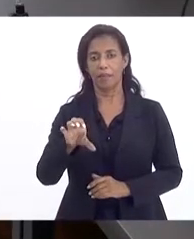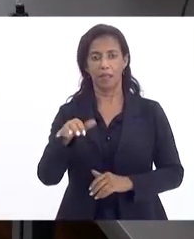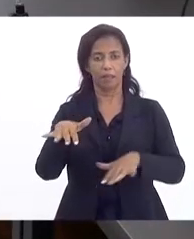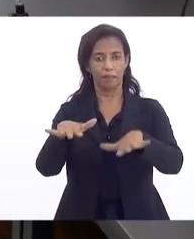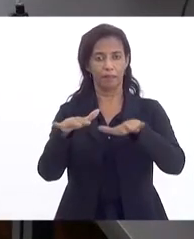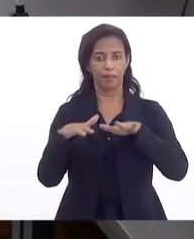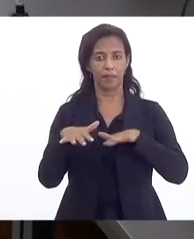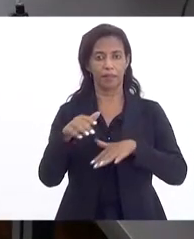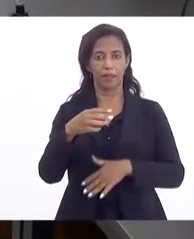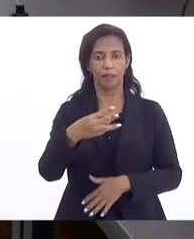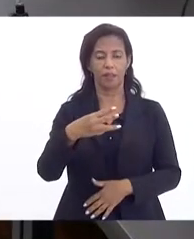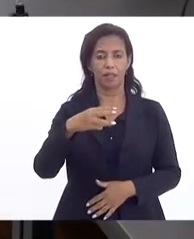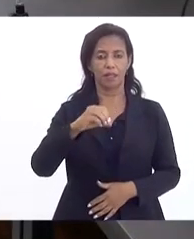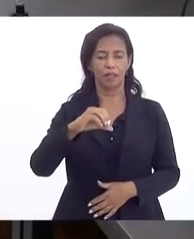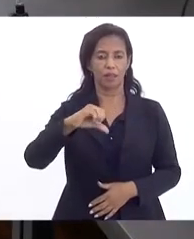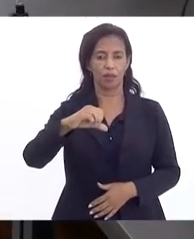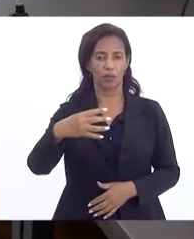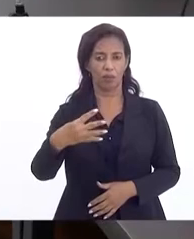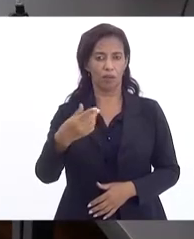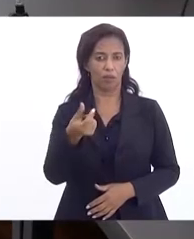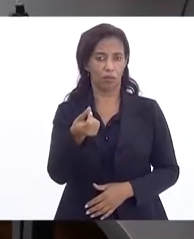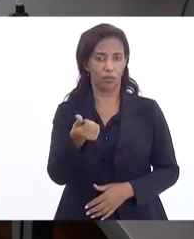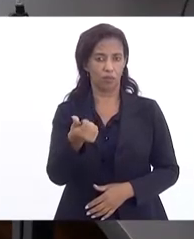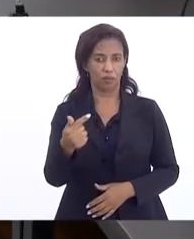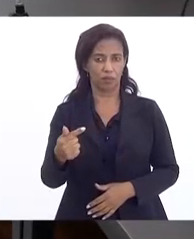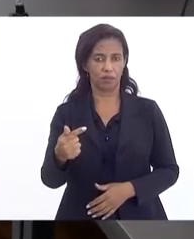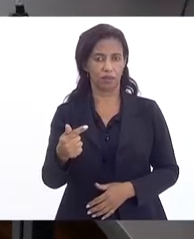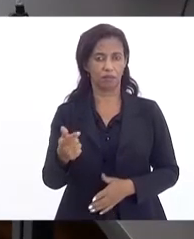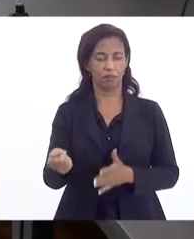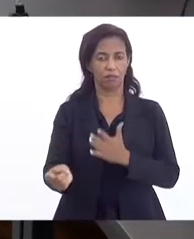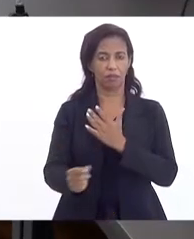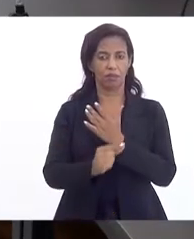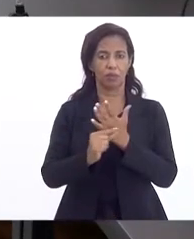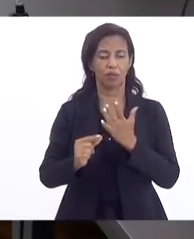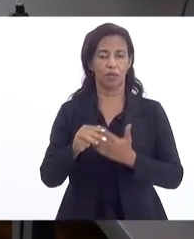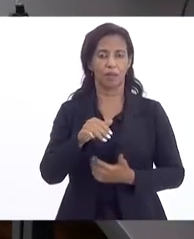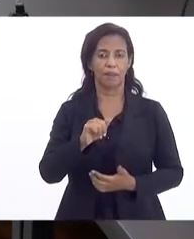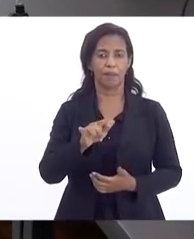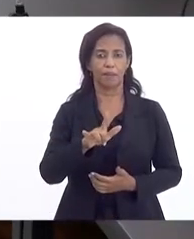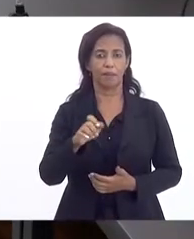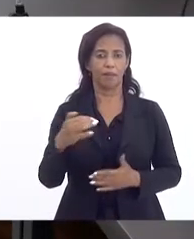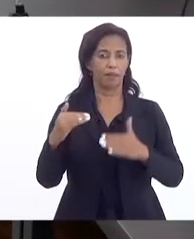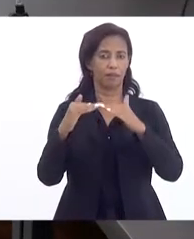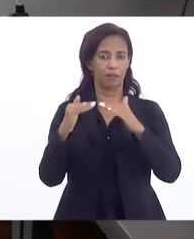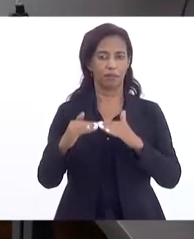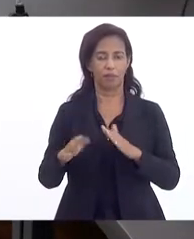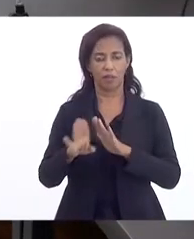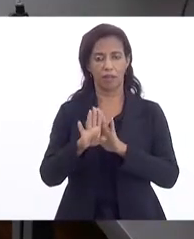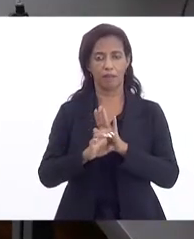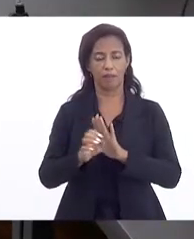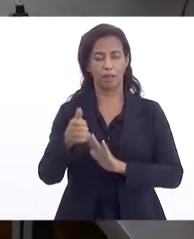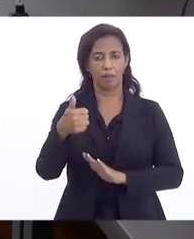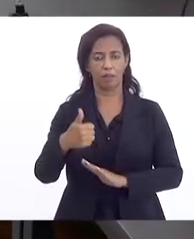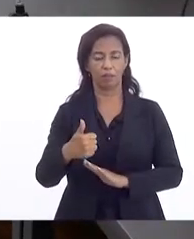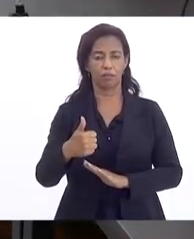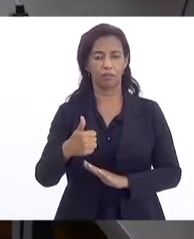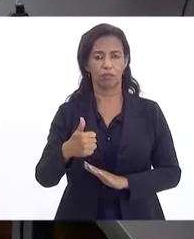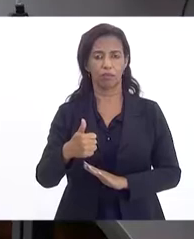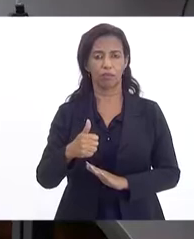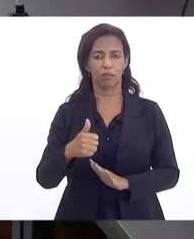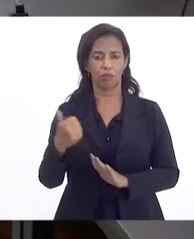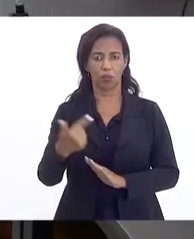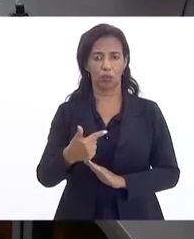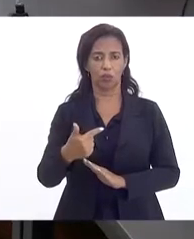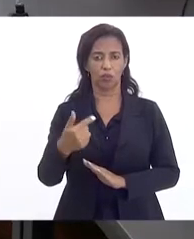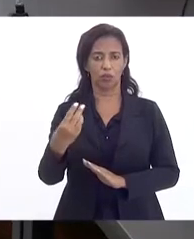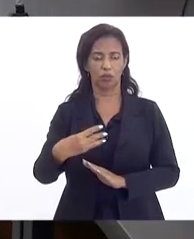plenário, projeto de lei 3094-2017. Autoria, deputado Marcos Milho. Parecer é favorável às emendas 1,